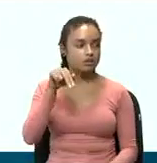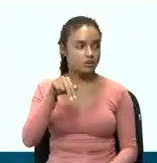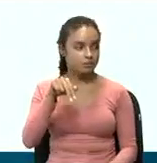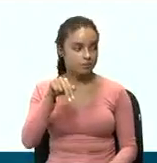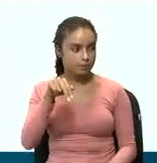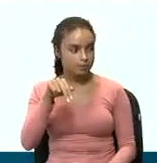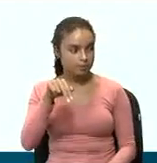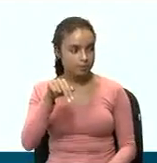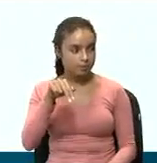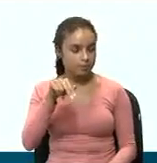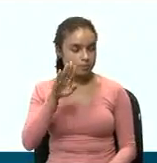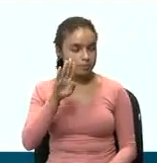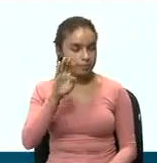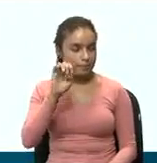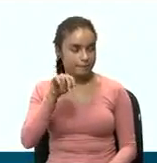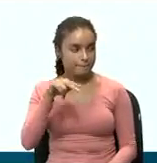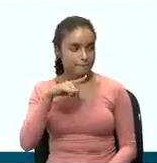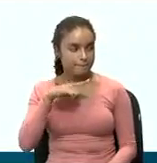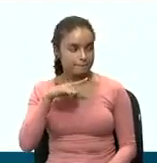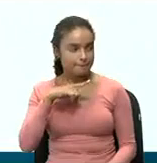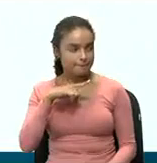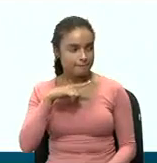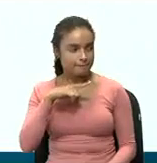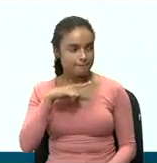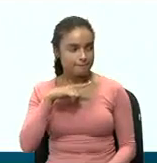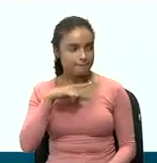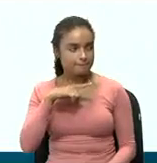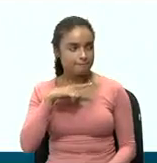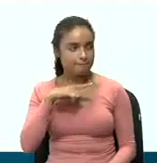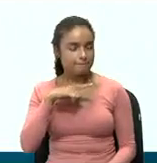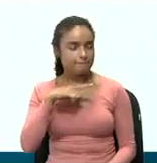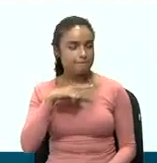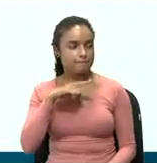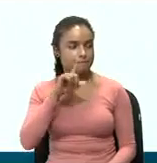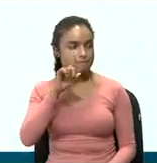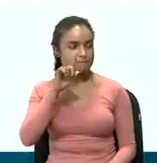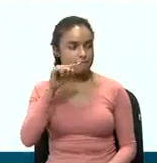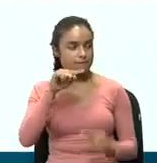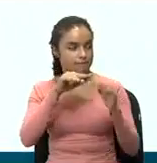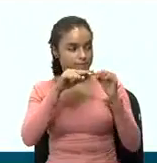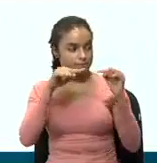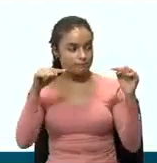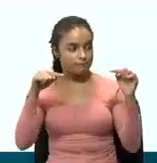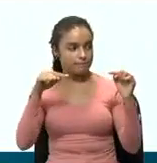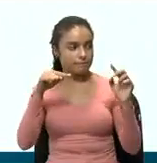raiz de n. Então nós vamos pensar. Para n